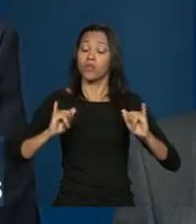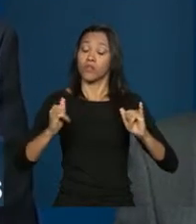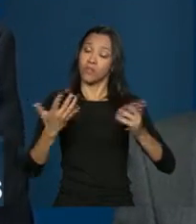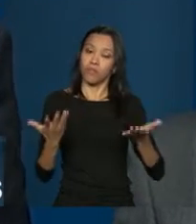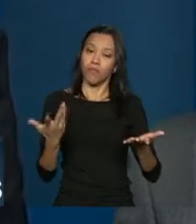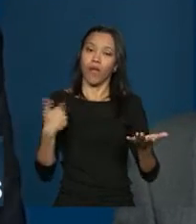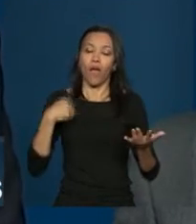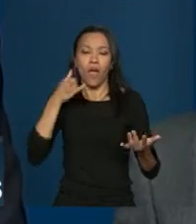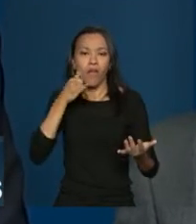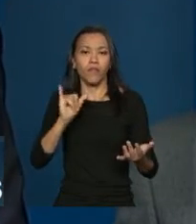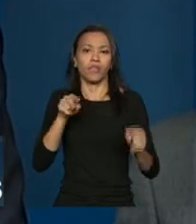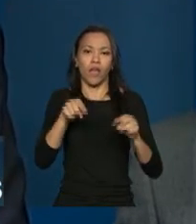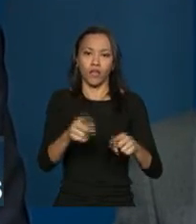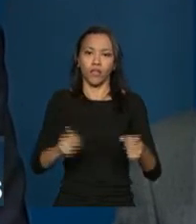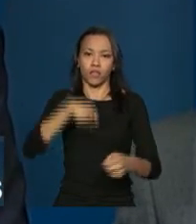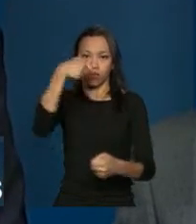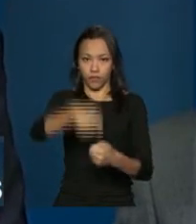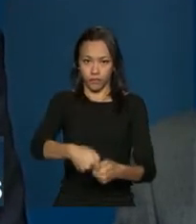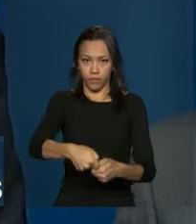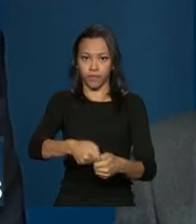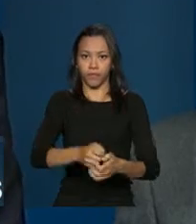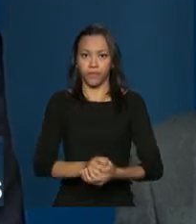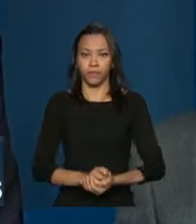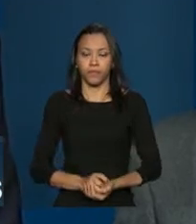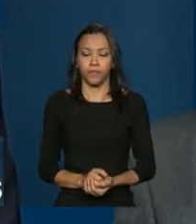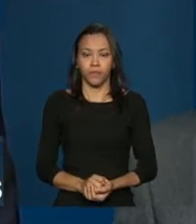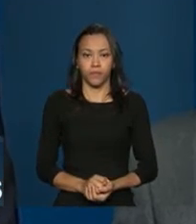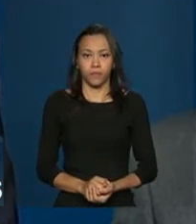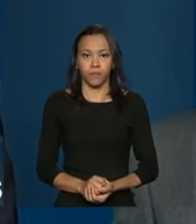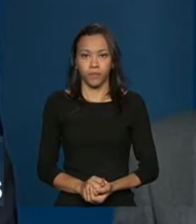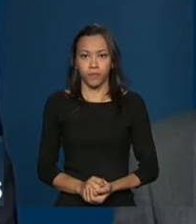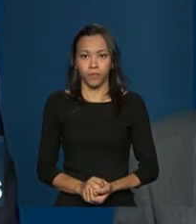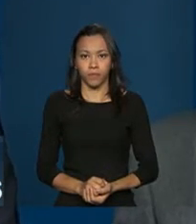para permitir a apuração e punição dos criminosos.